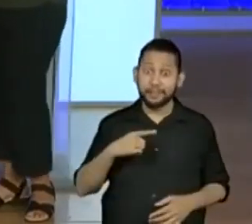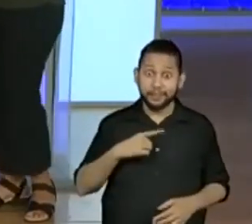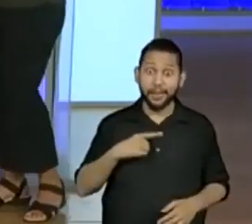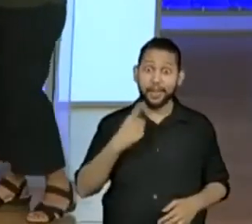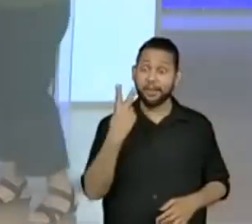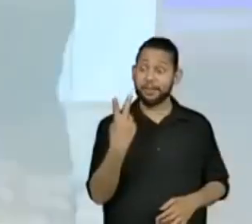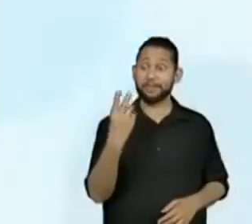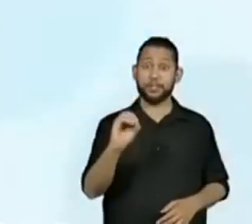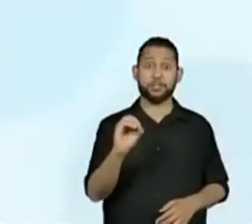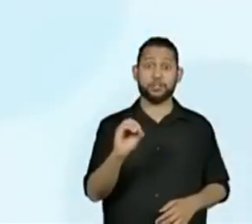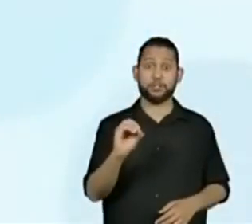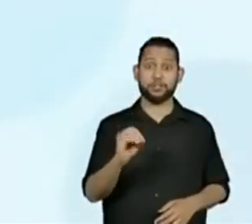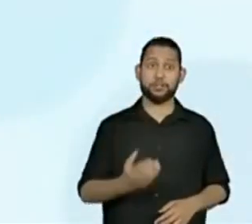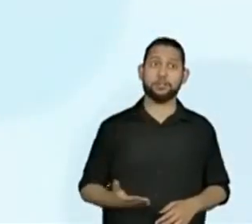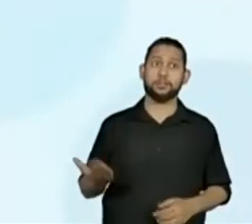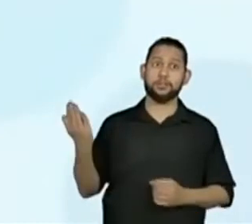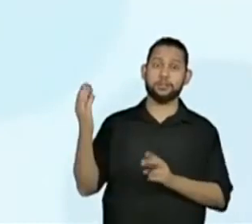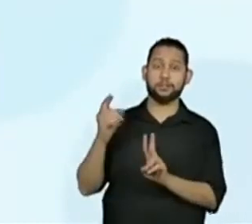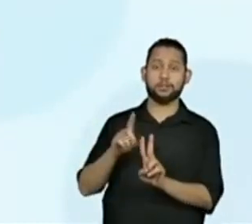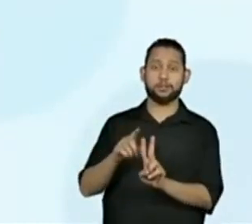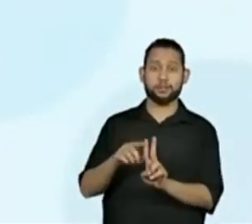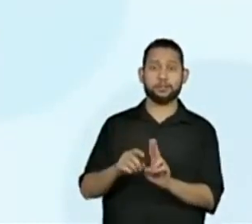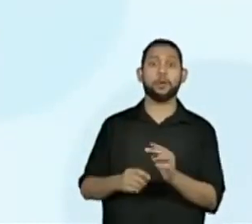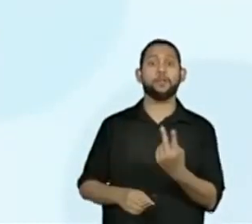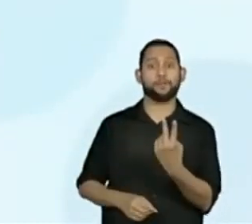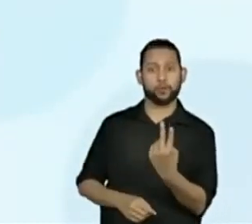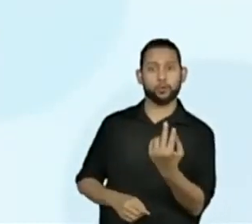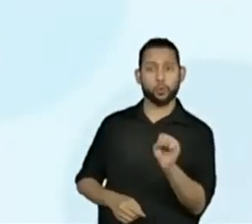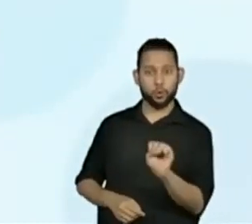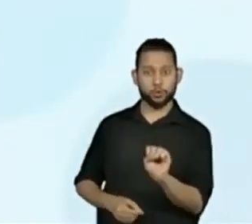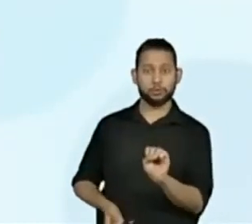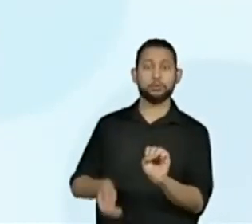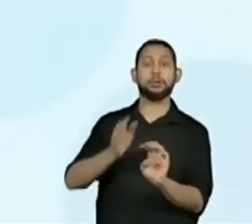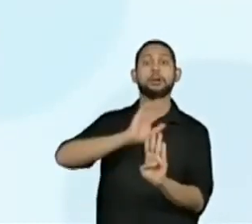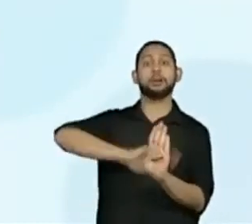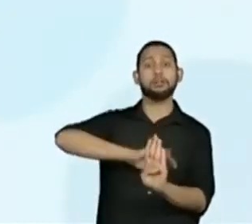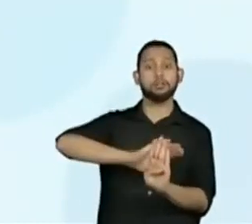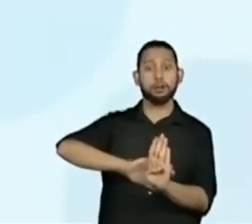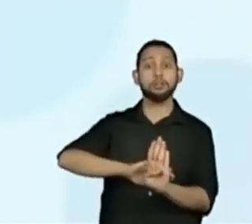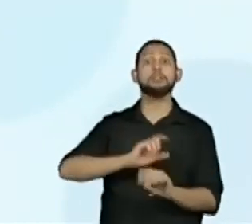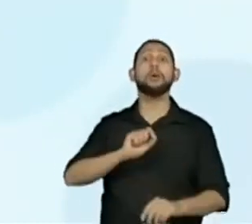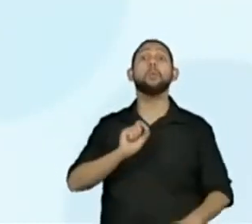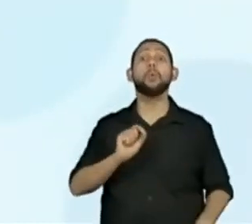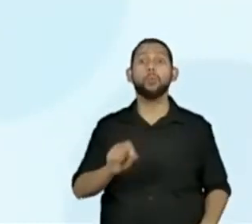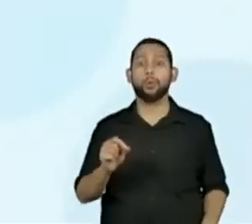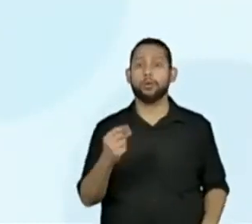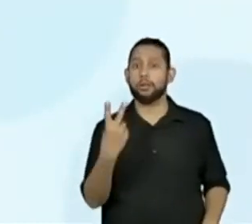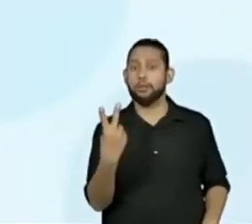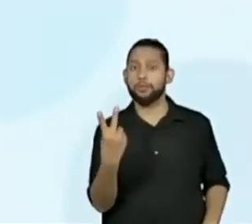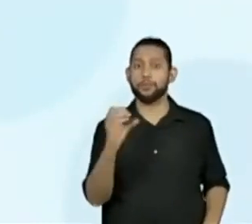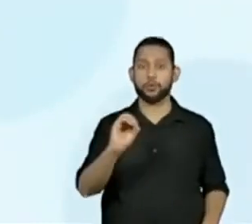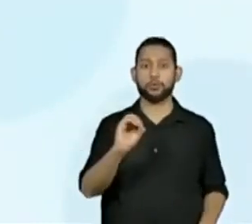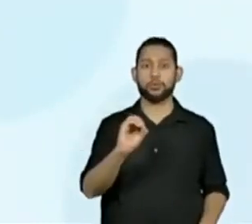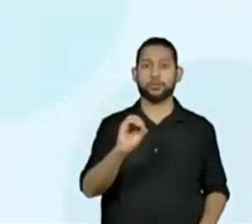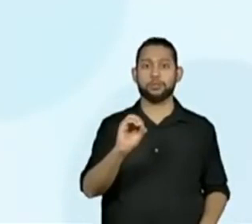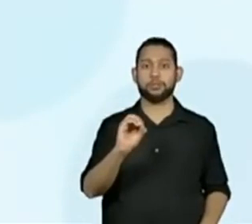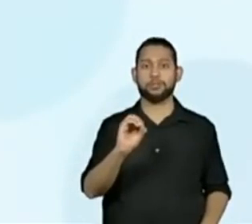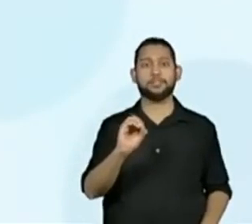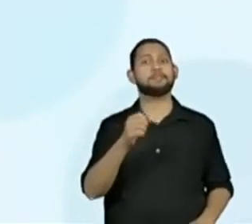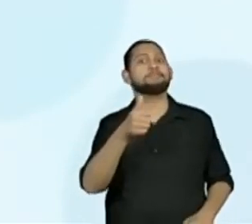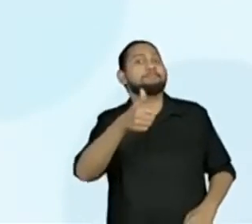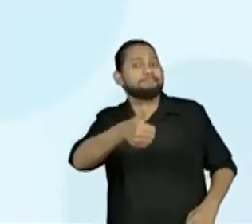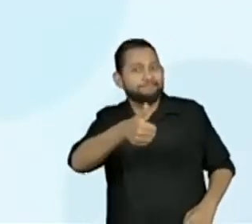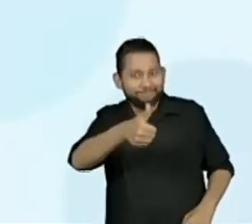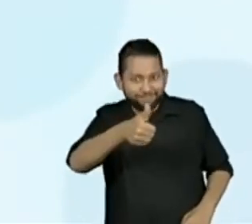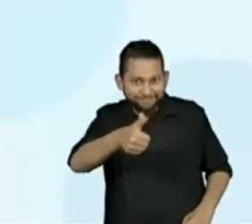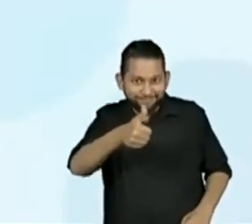observar aqui, olha, na posição das dezenas nós temos o número 2, que nada mais é do que 20, não é? Então, se eu tenho